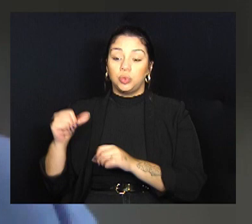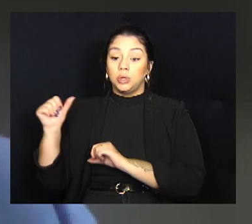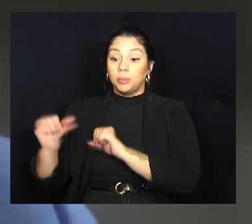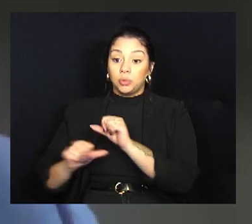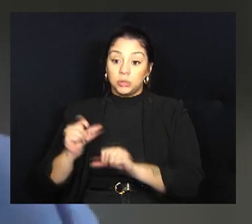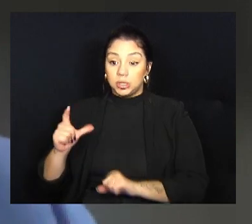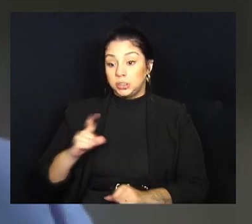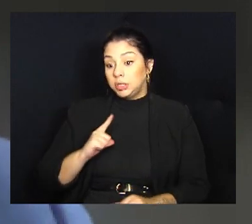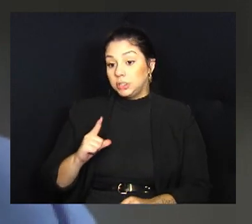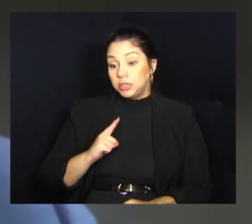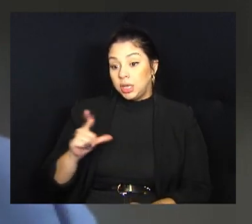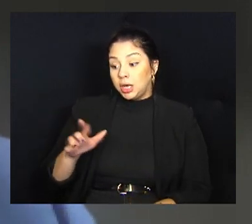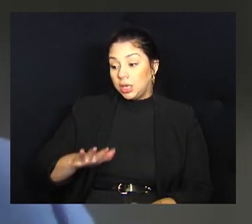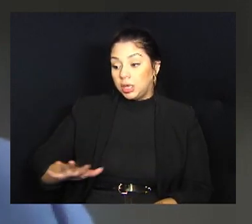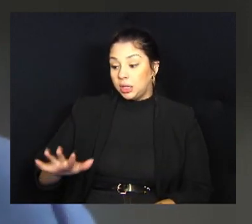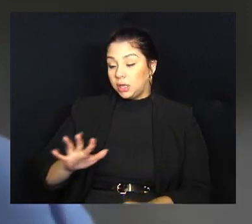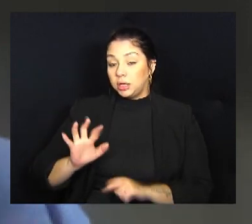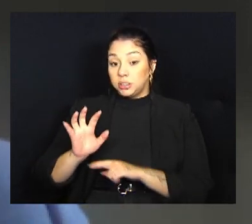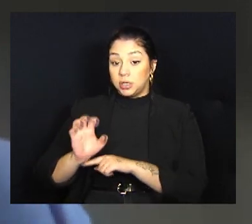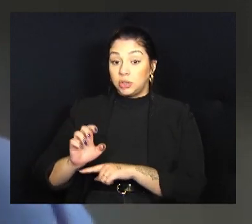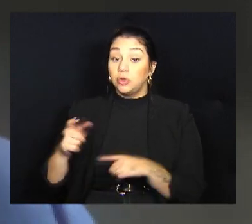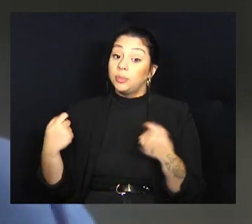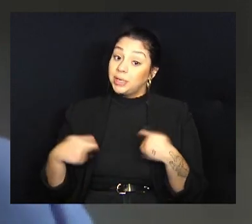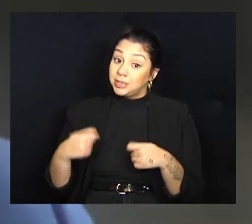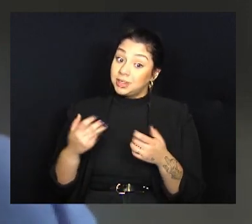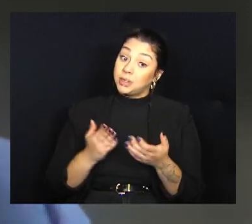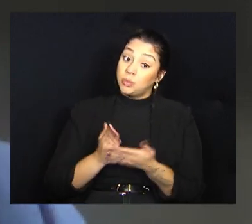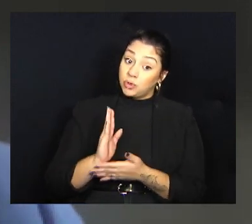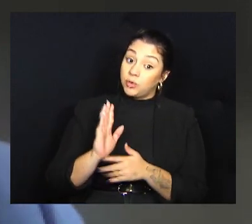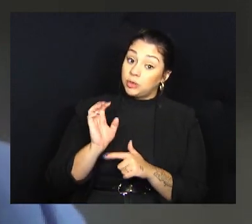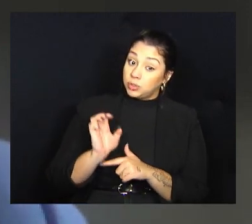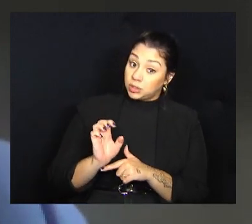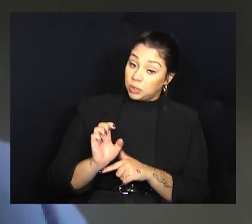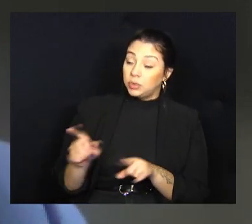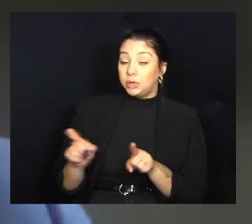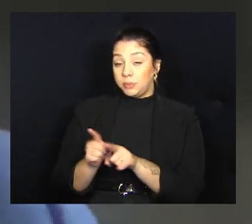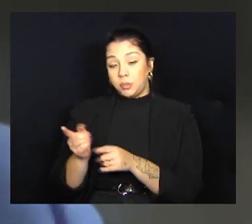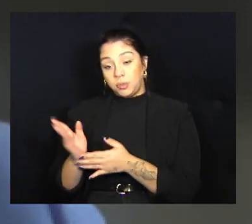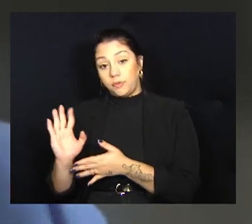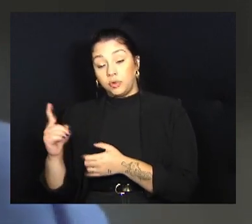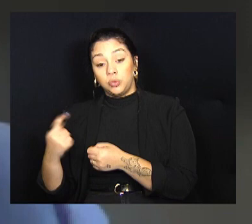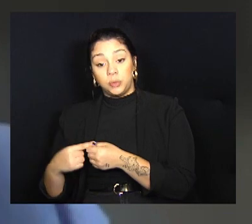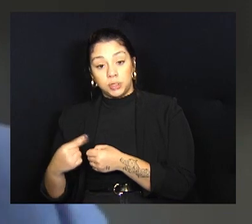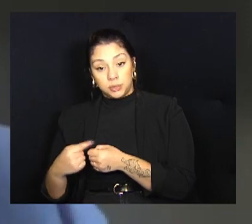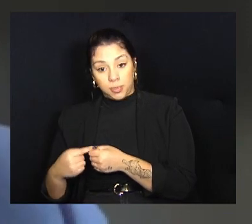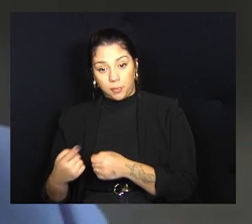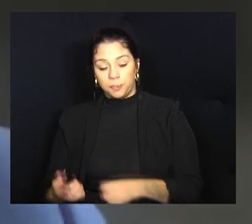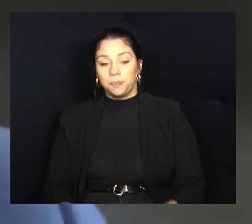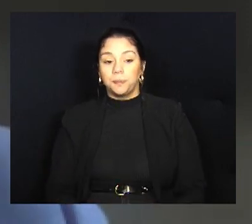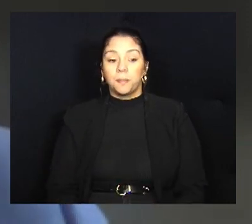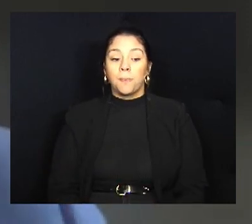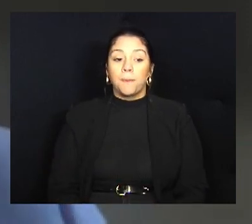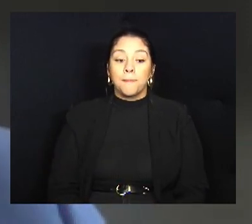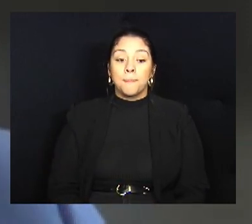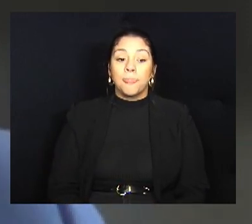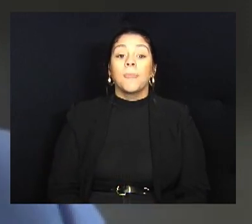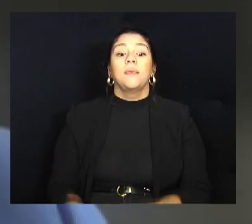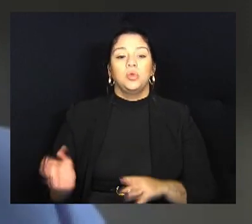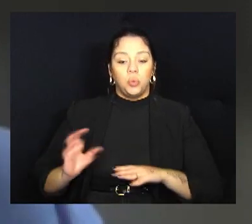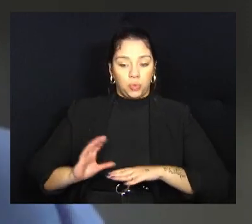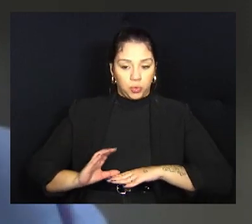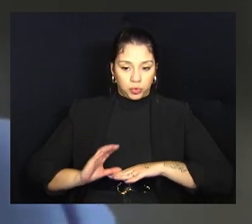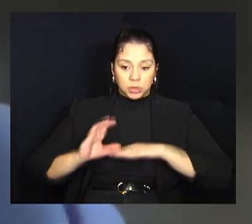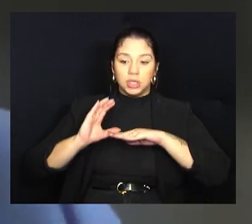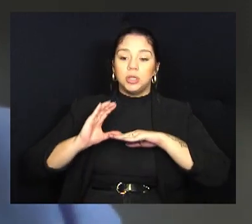referente a âmbito estadual vai ter que ter aprovação dos estados e municipal dos municípios. E o conselho também vai ser por